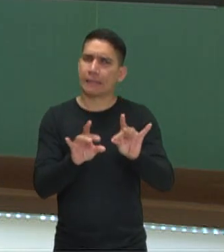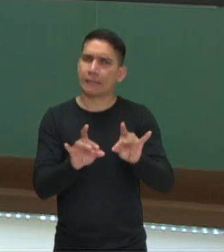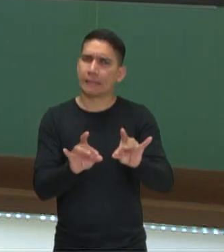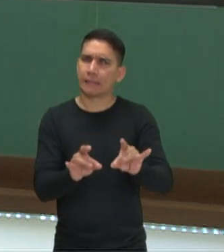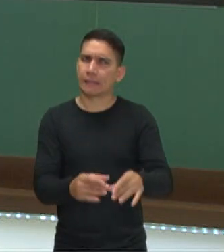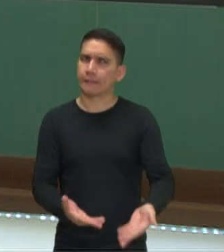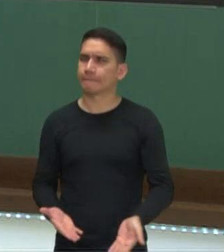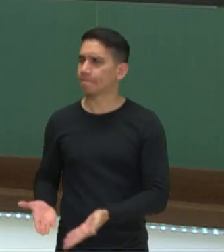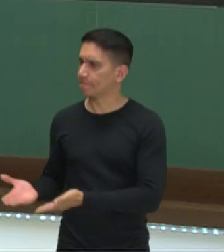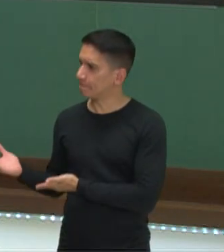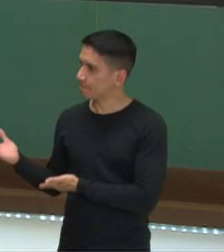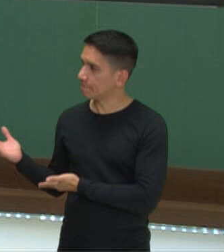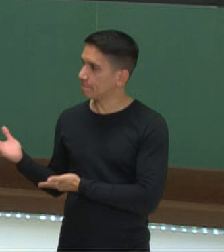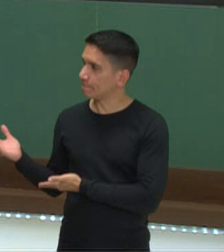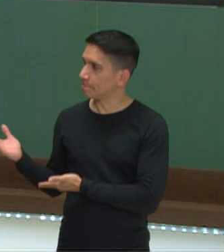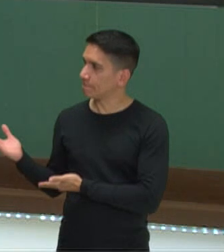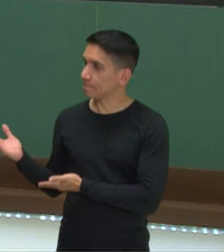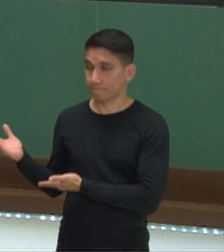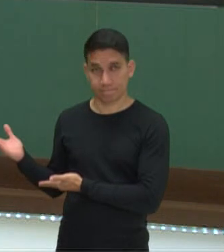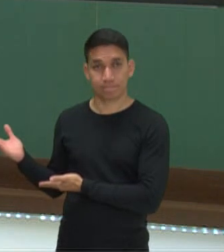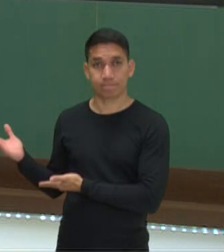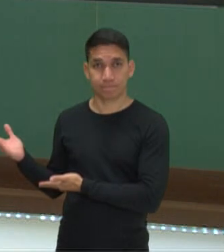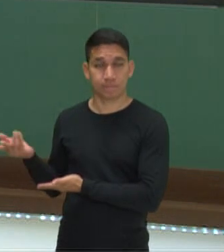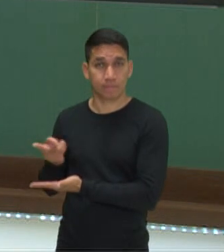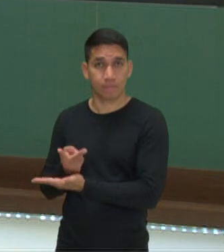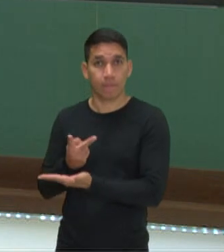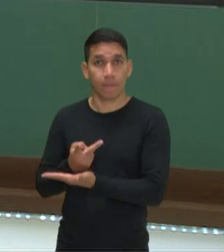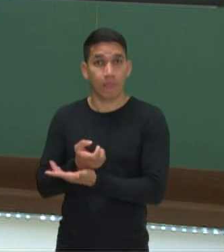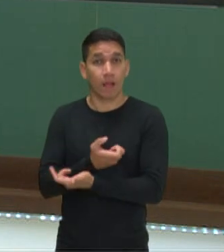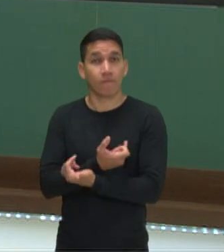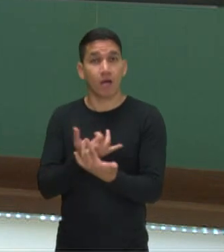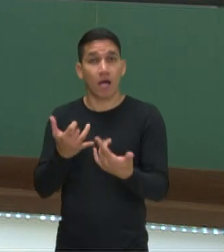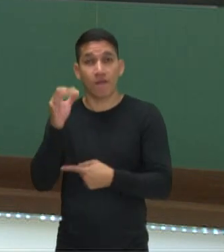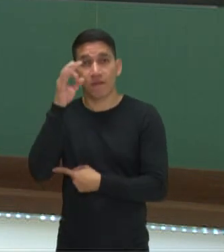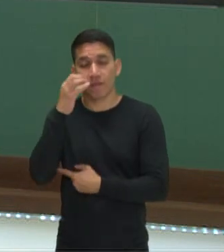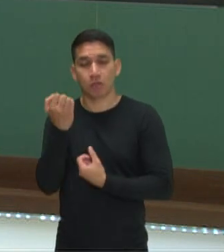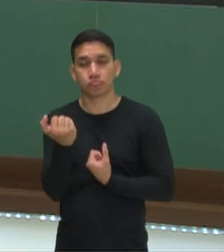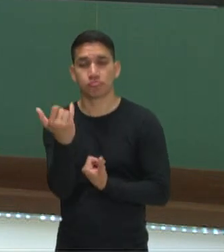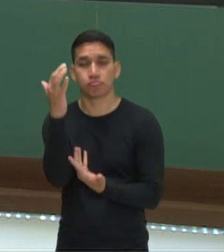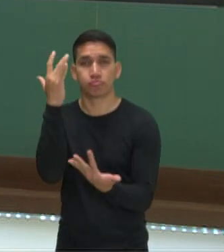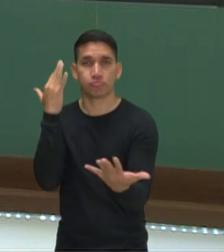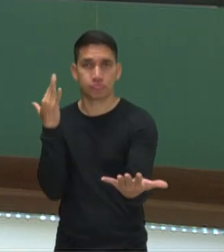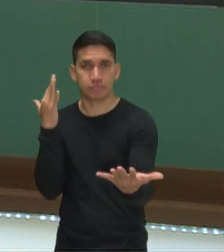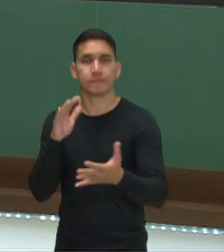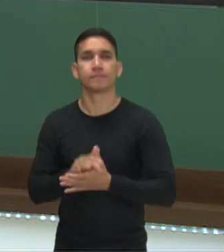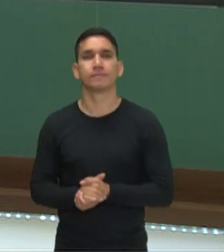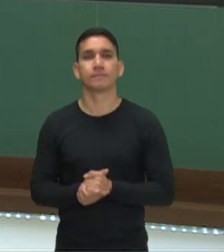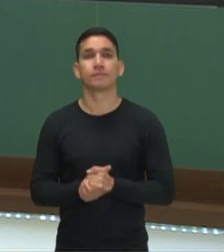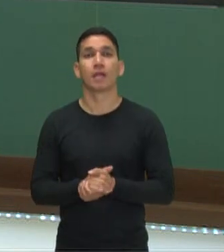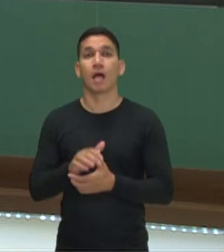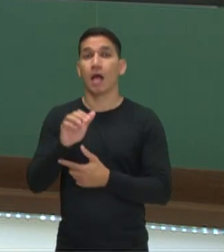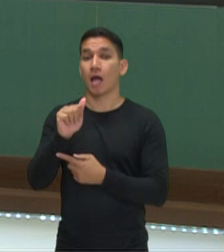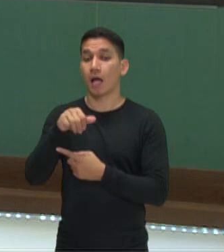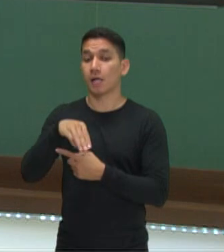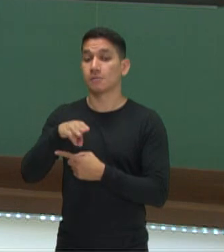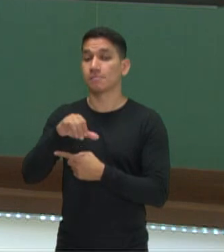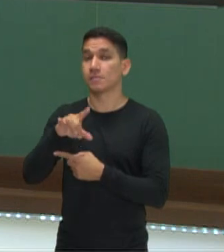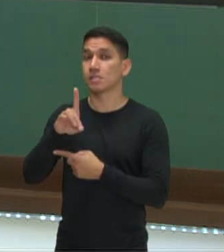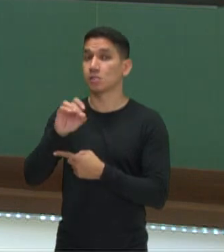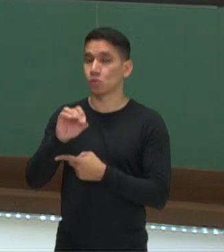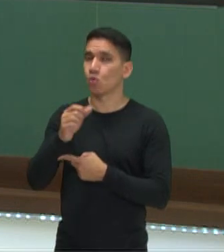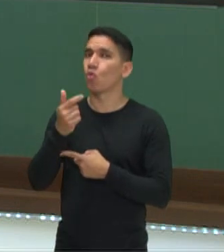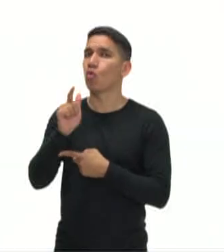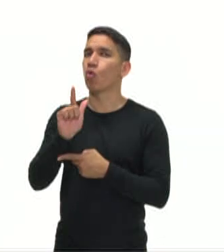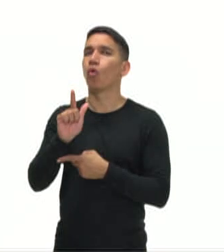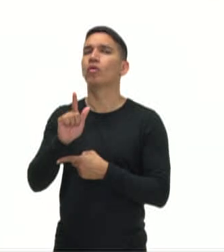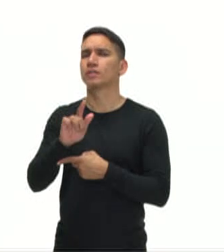Bastante complexa e que está bastante presente nos vegetais aí. O amido também é um outro exemplo